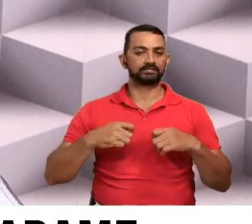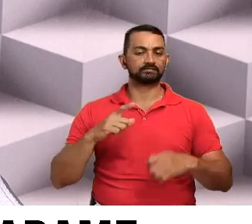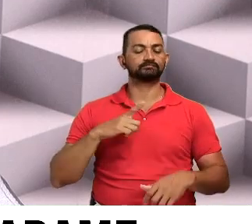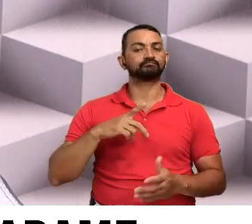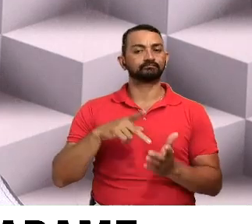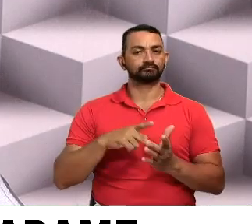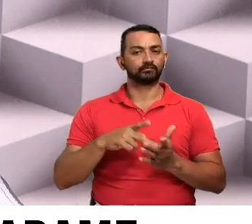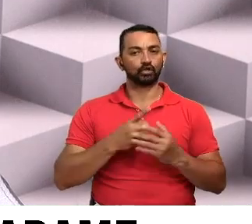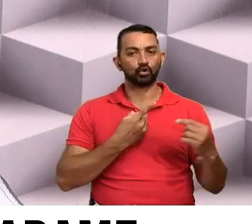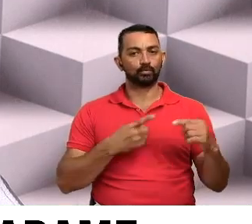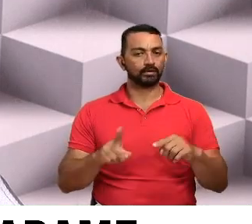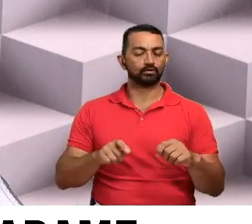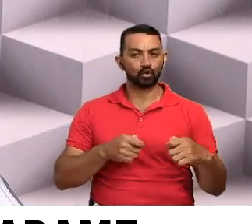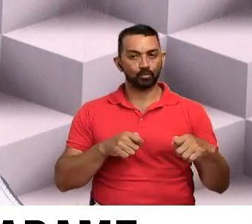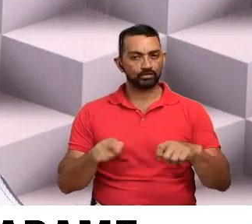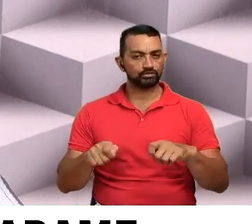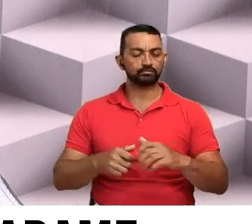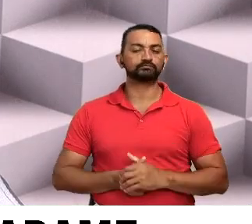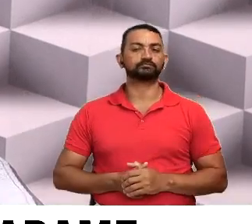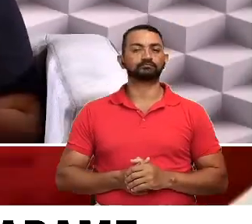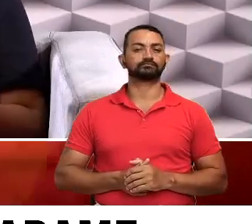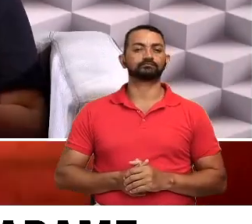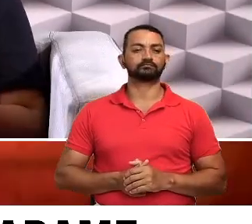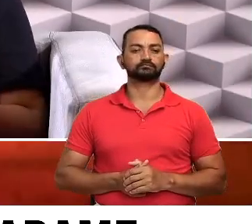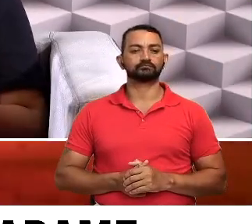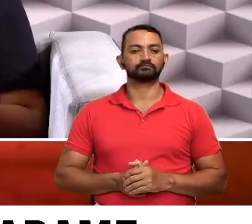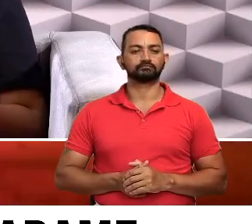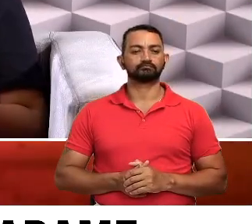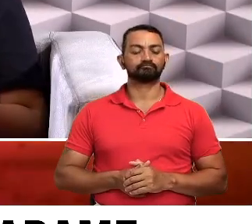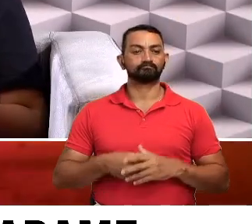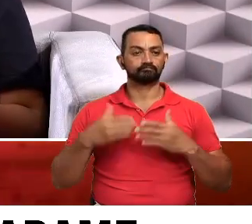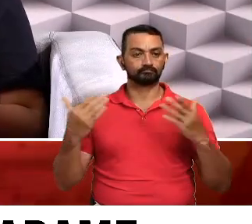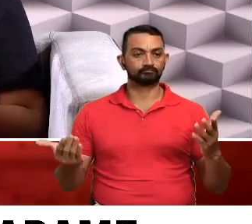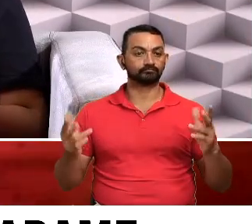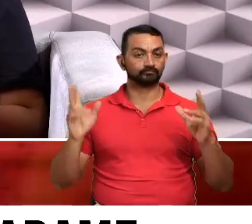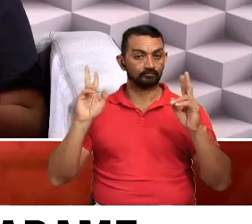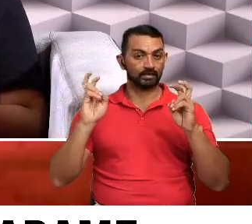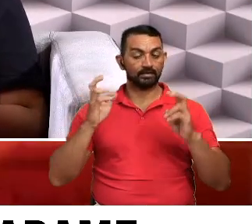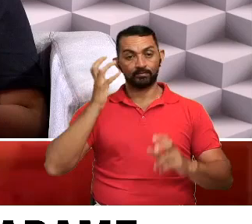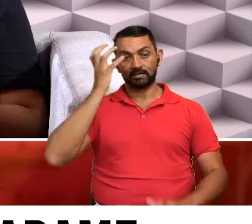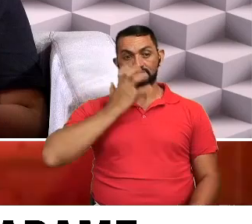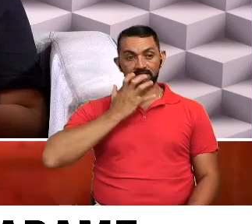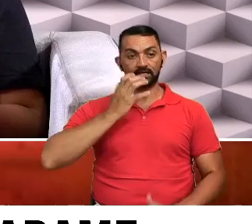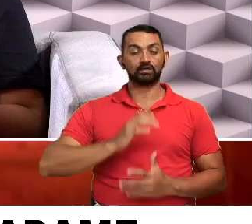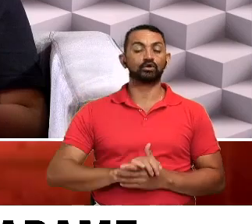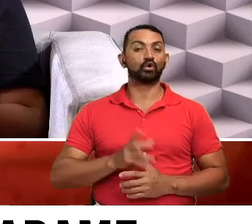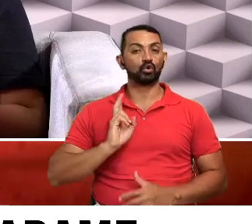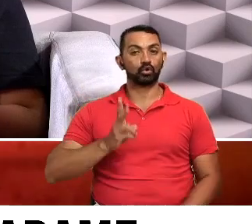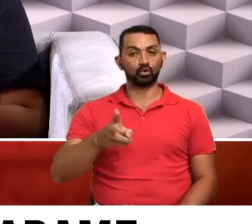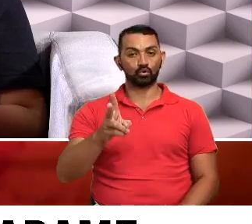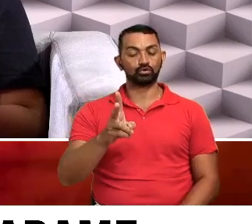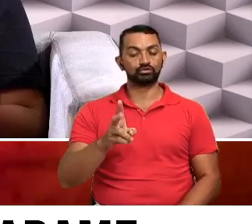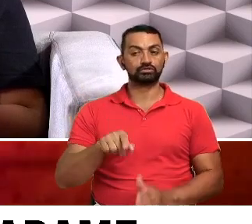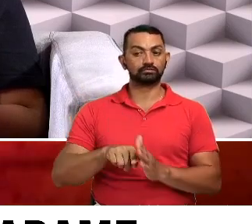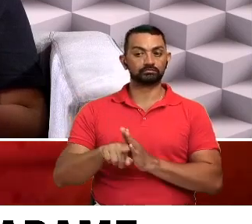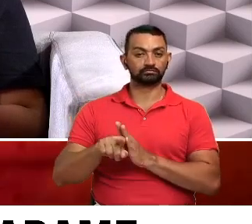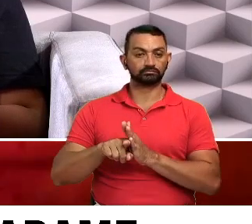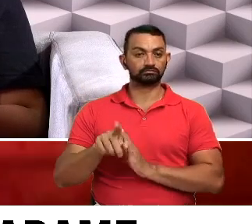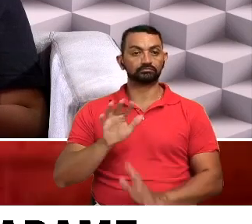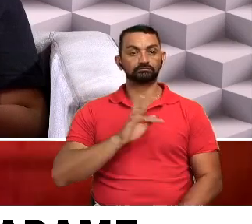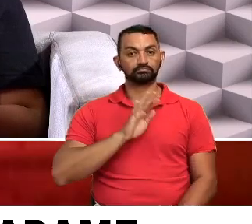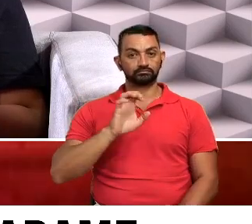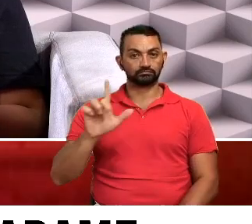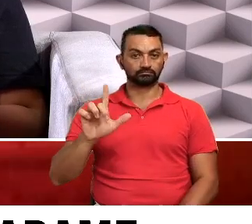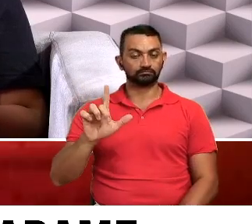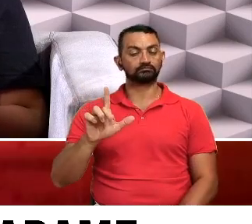e tem que realmente ser combatido, não pode ficar impune. Pois é, Carla, um assunto muito sério mesmo, que continua sendo investigado